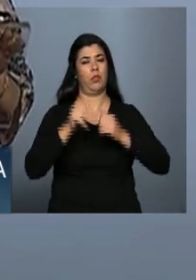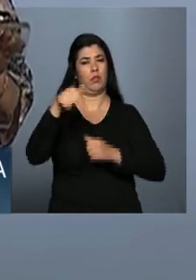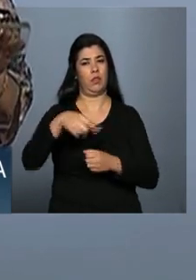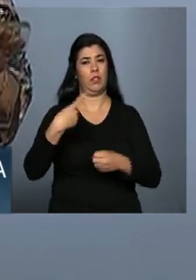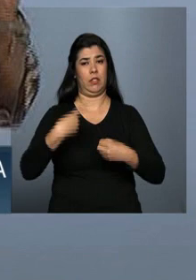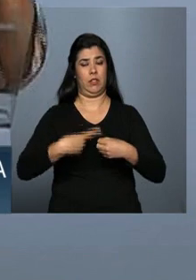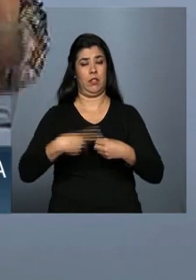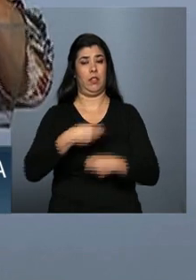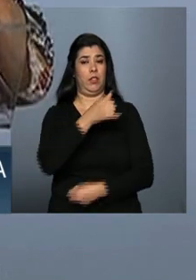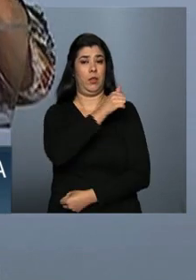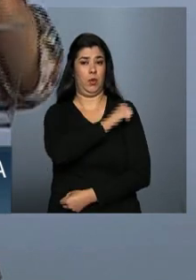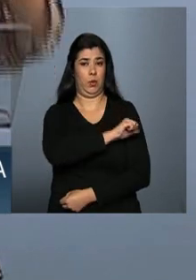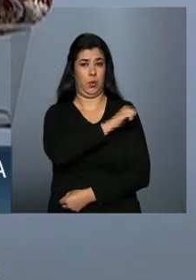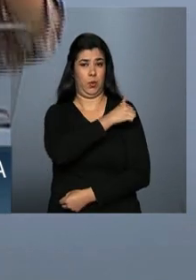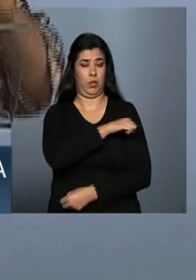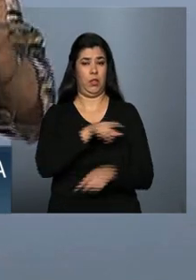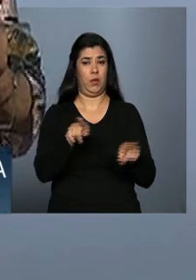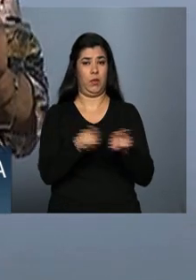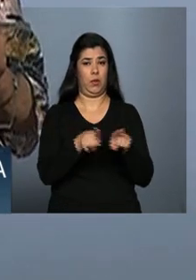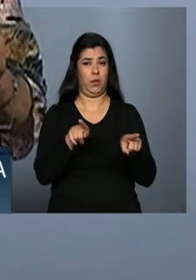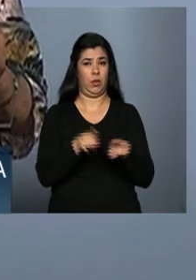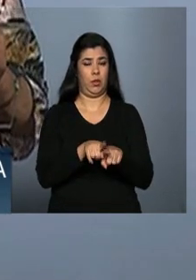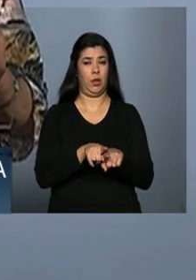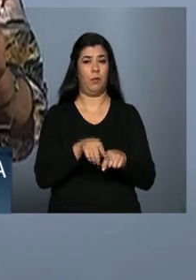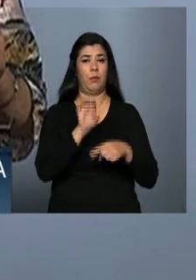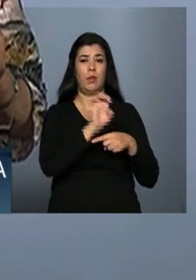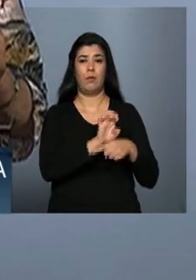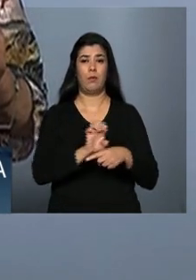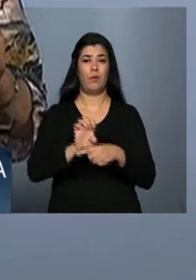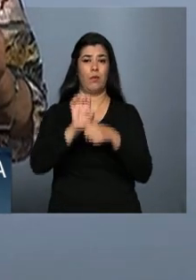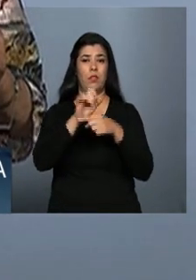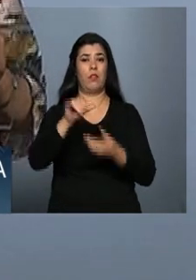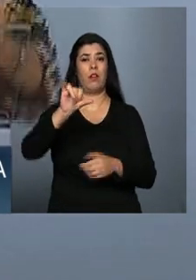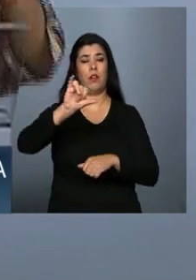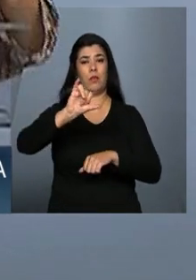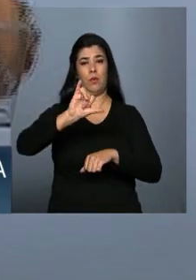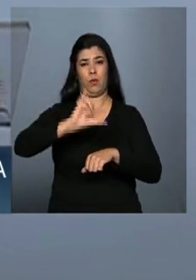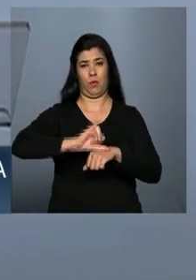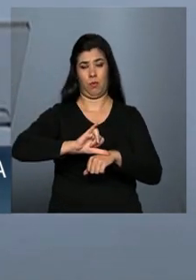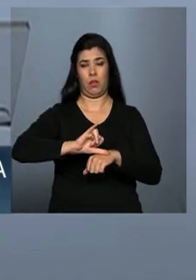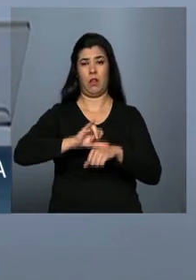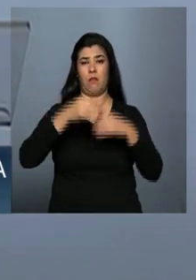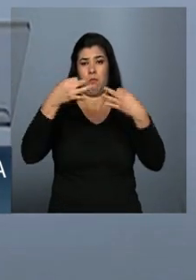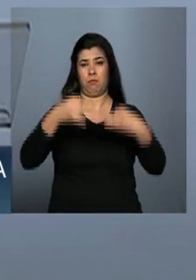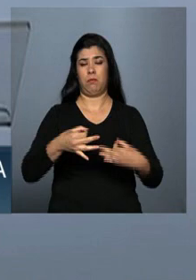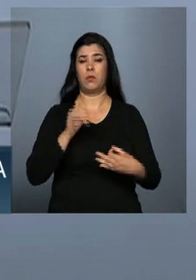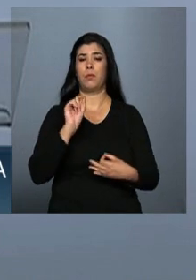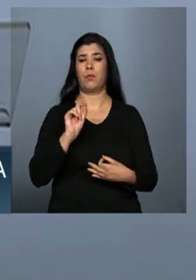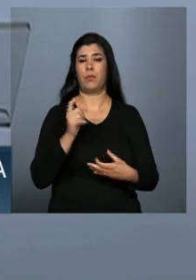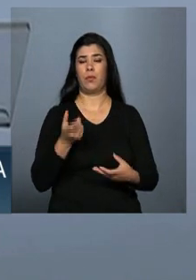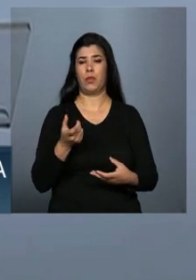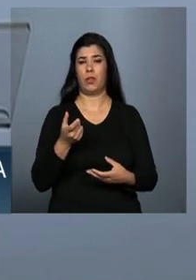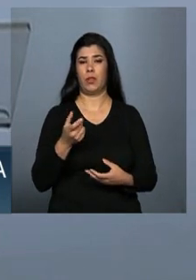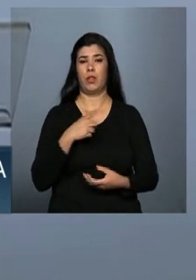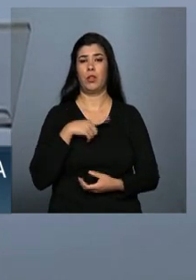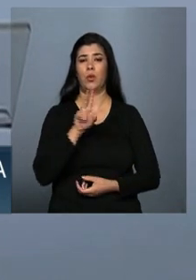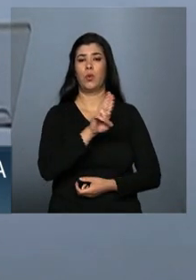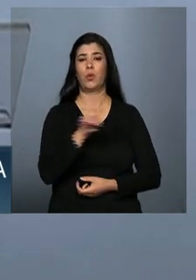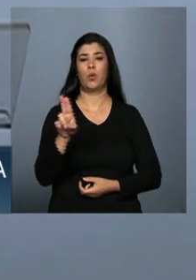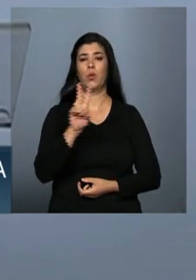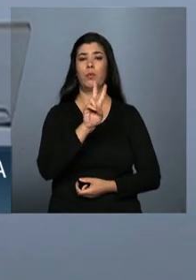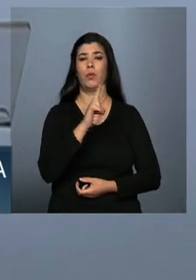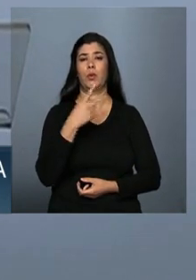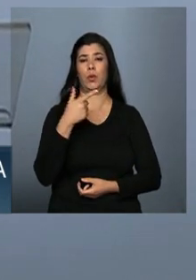de Janeiro, tanto na cidade como no estado, desse certo. Eu me refiro aqui